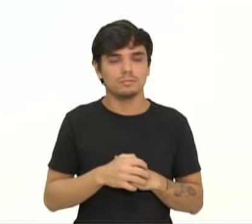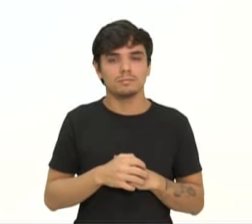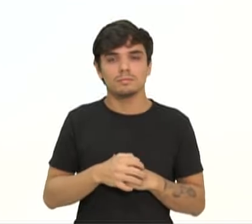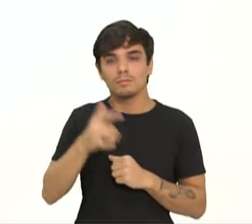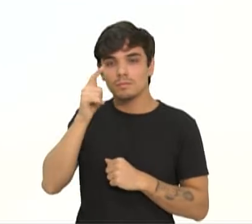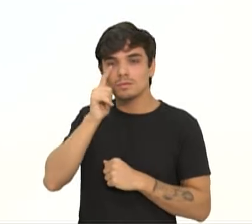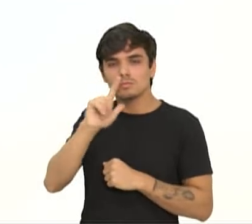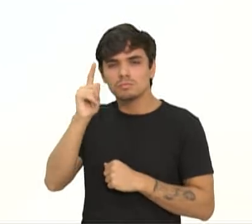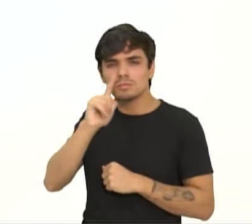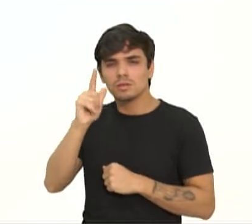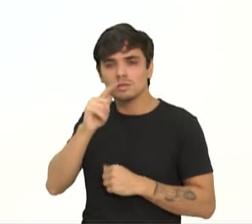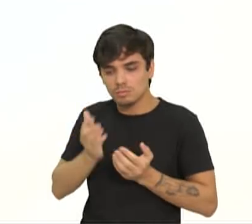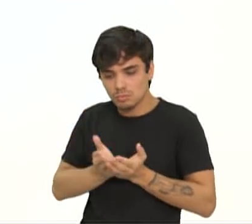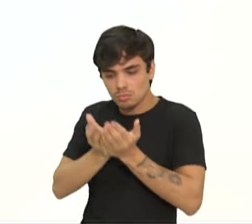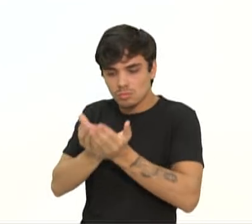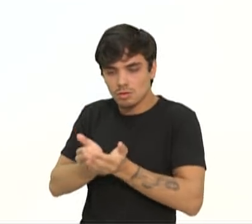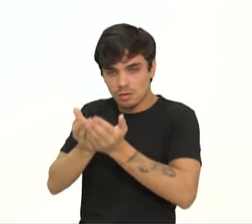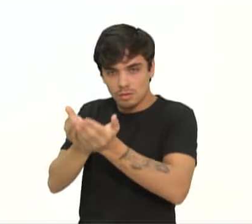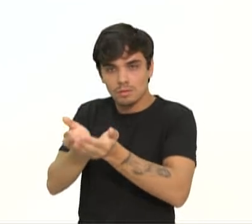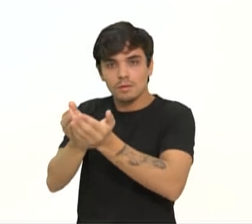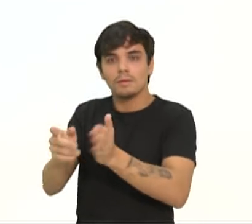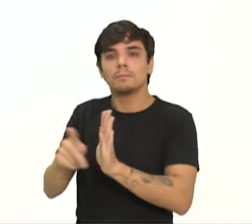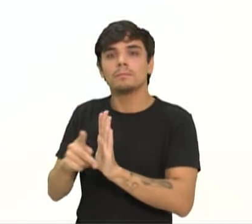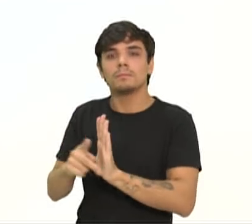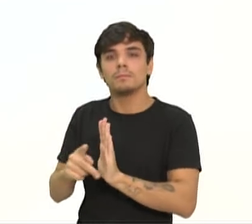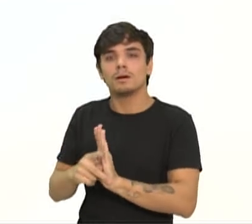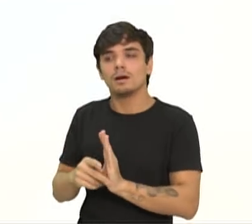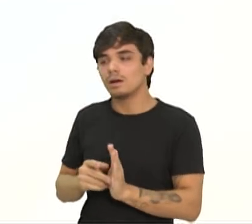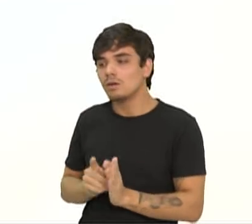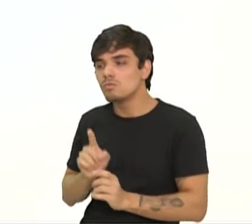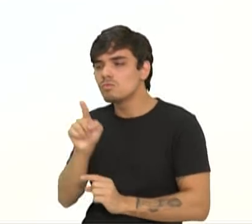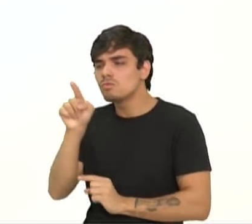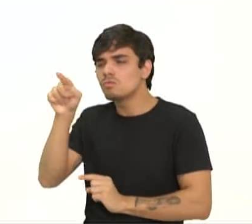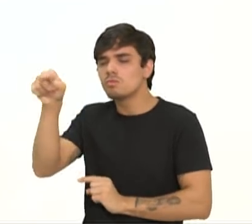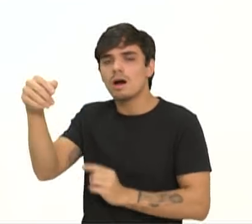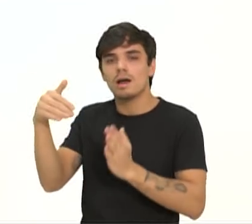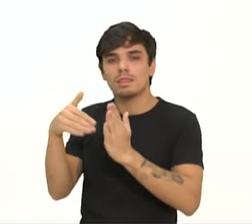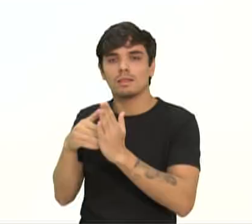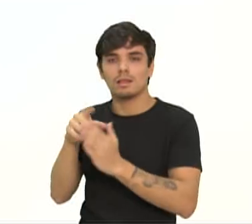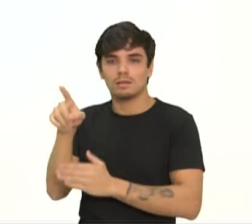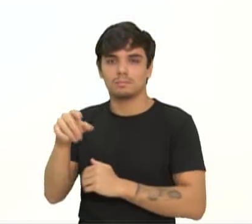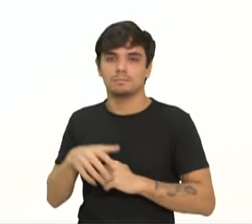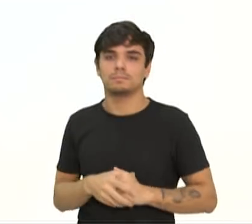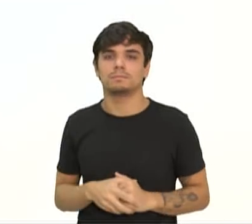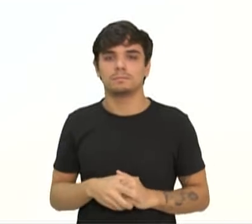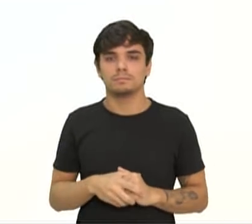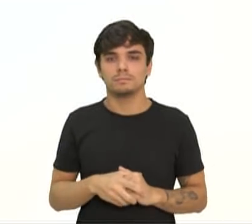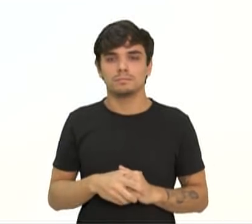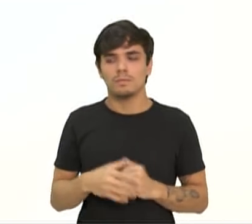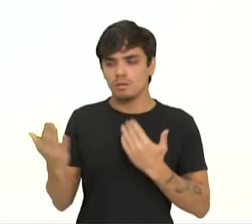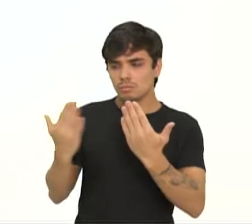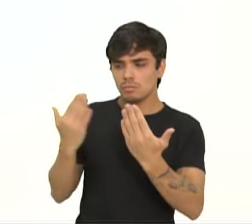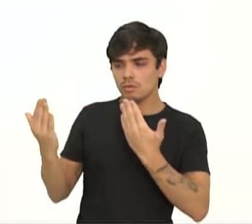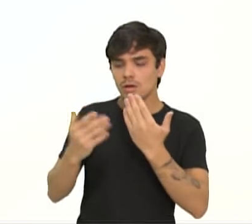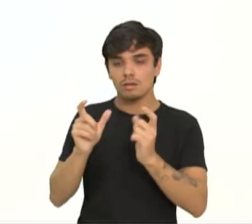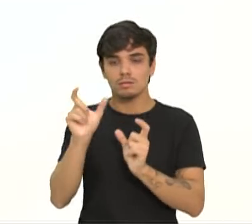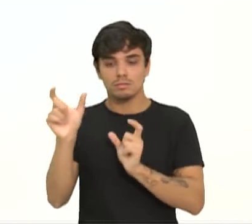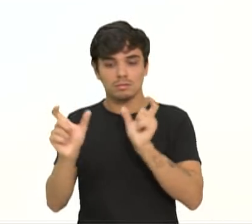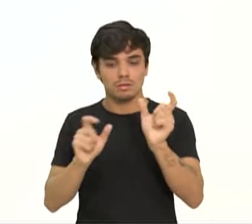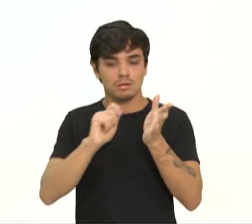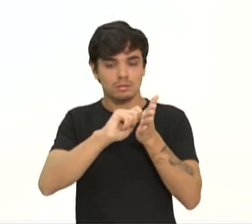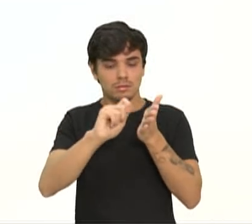Arranjaremos canoas apropriadas e iremos até lá. Compare as escritas